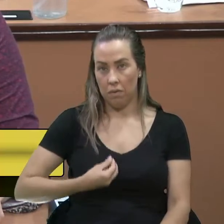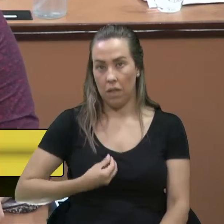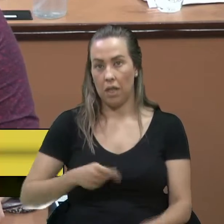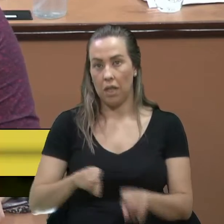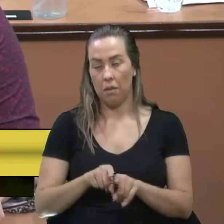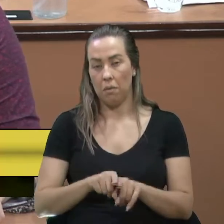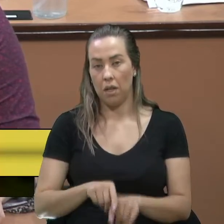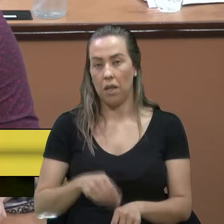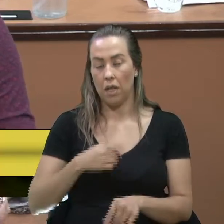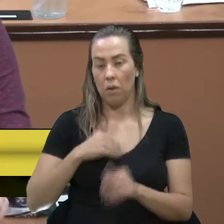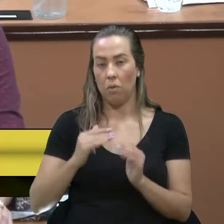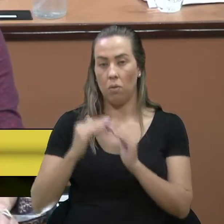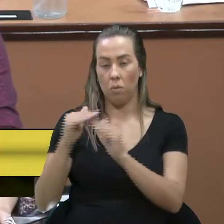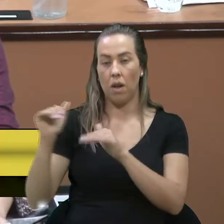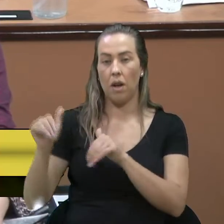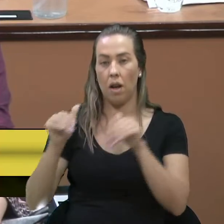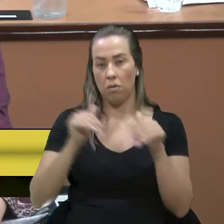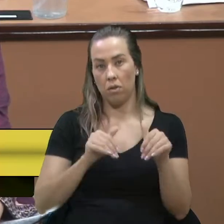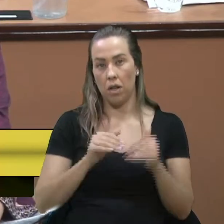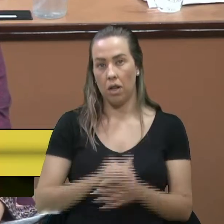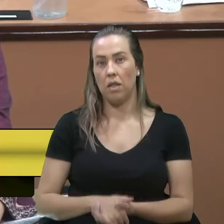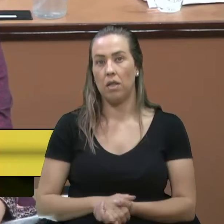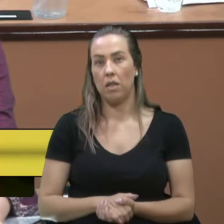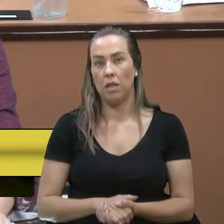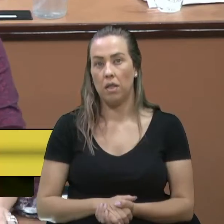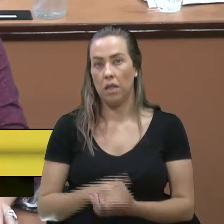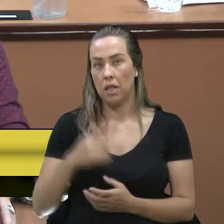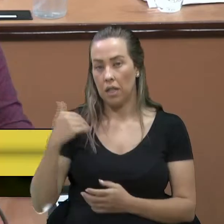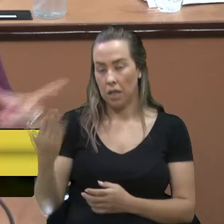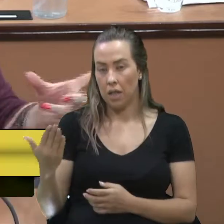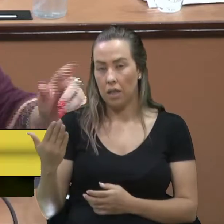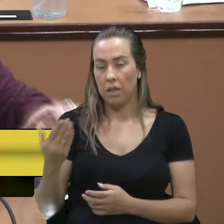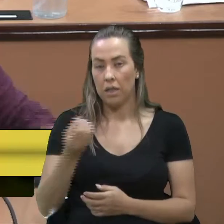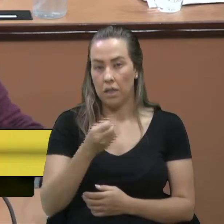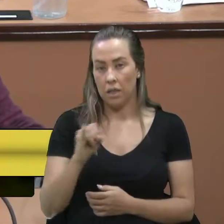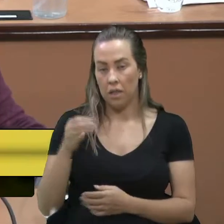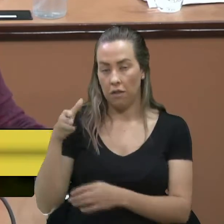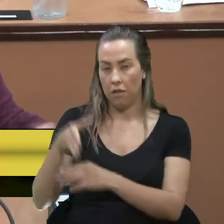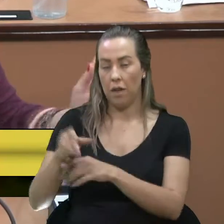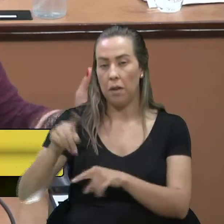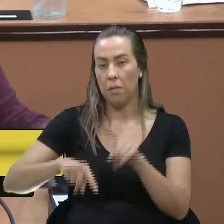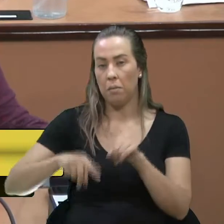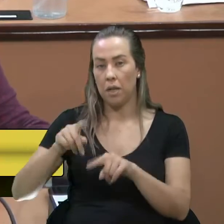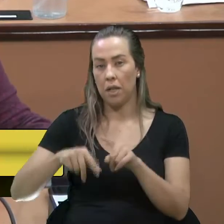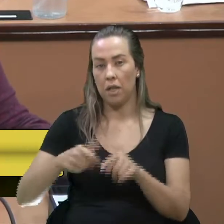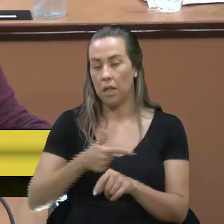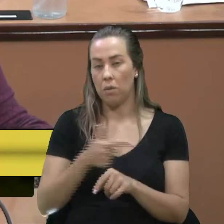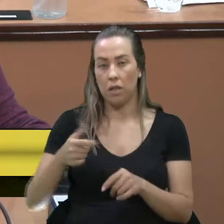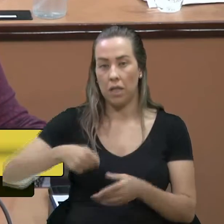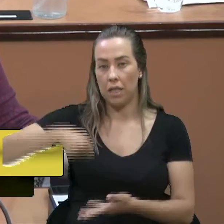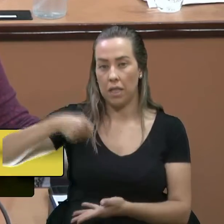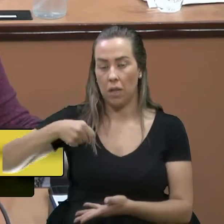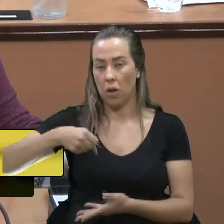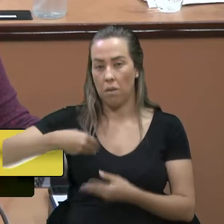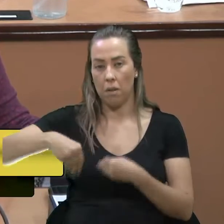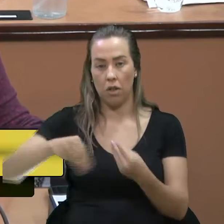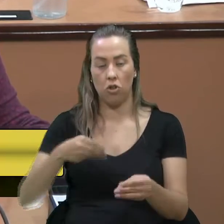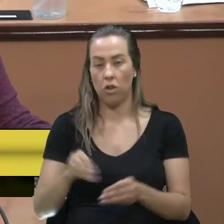né, que morei um tempo na Austrália, e lá, vereador, quando você ia no supermercado, você não ganhava sacola